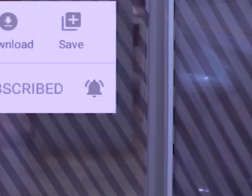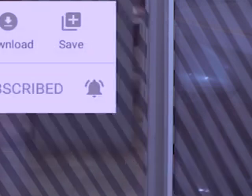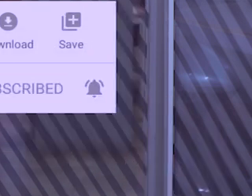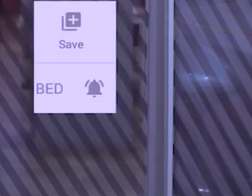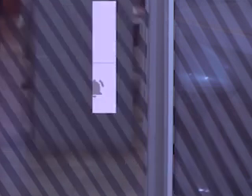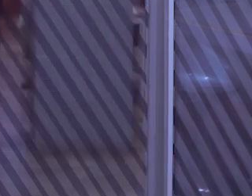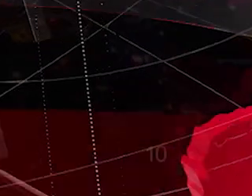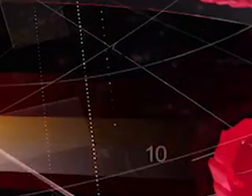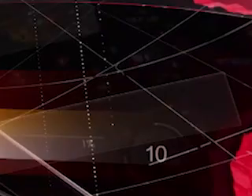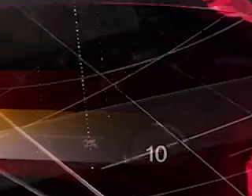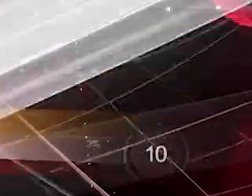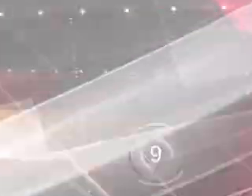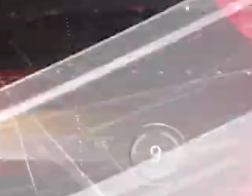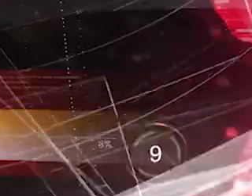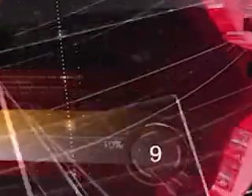more information.